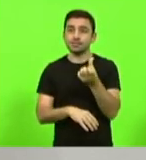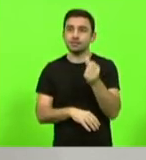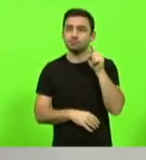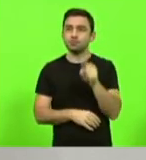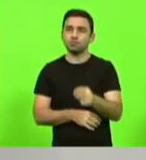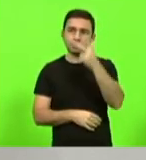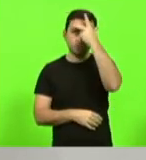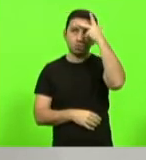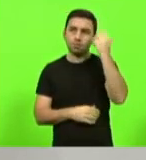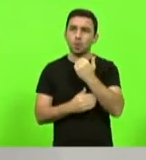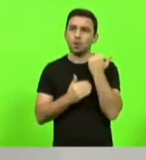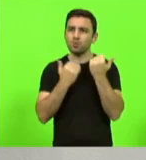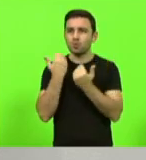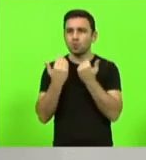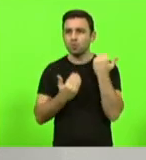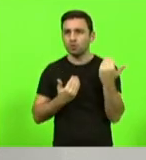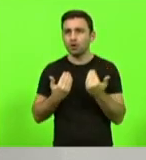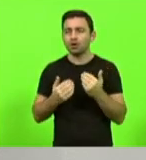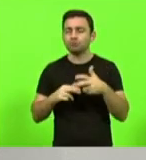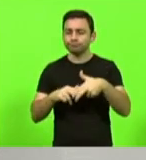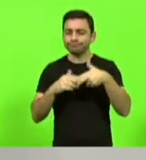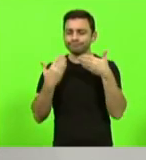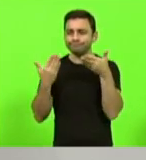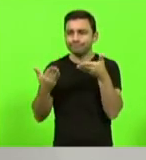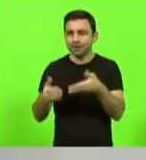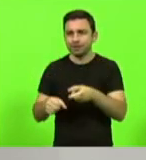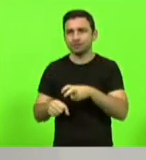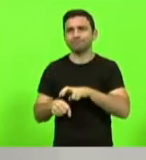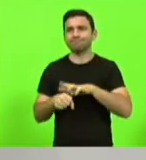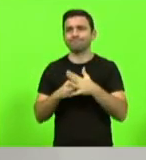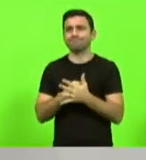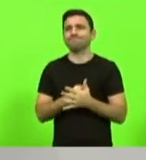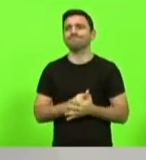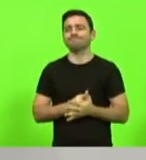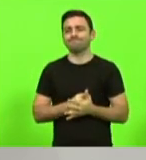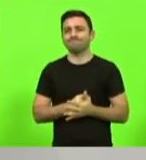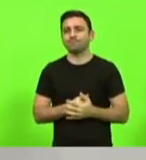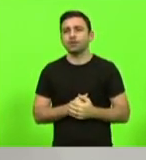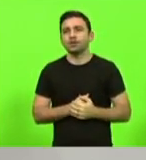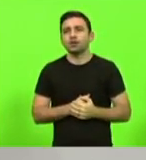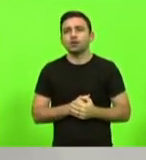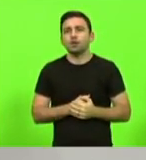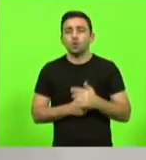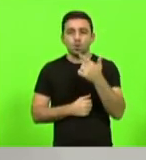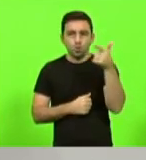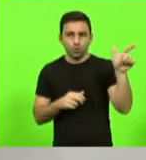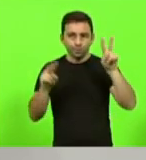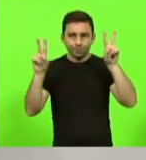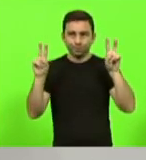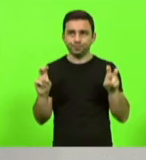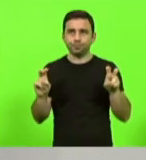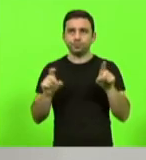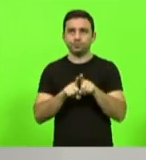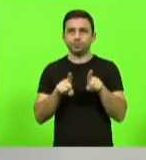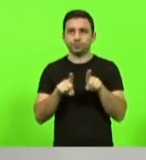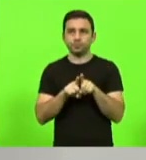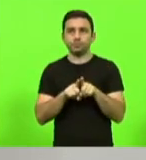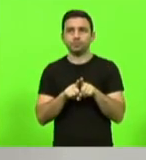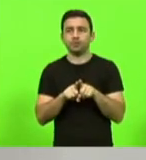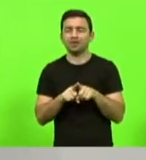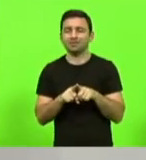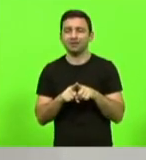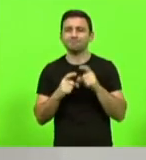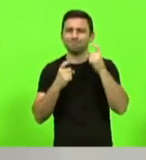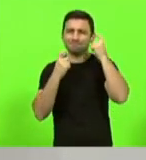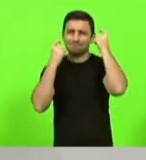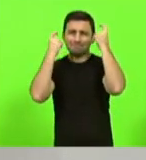perdidas para o coronavírus em Santa Catarina. Outro tema que demanda muita